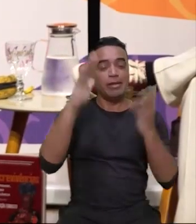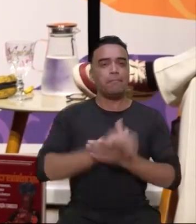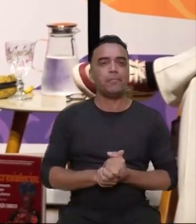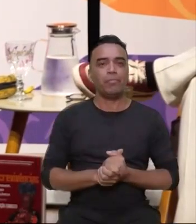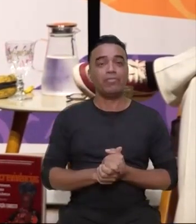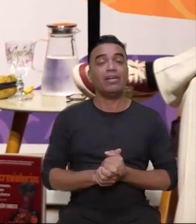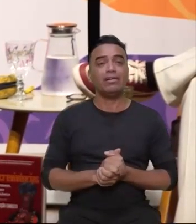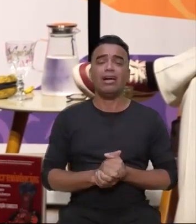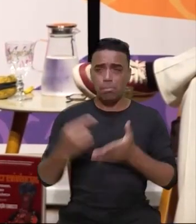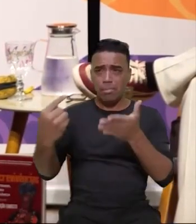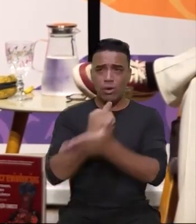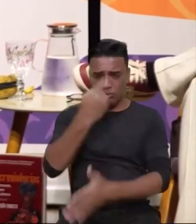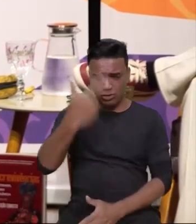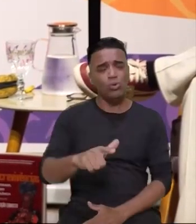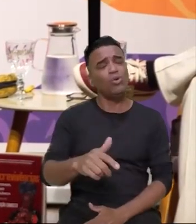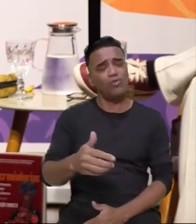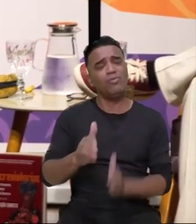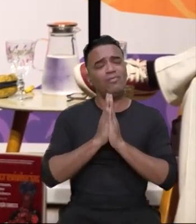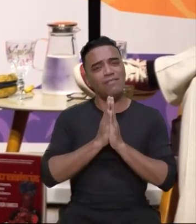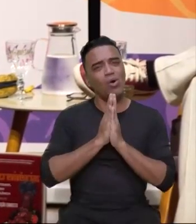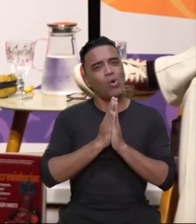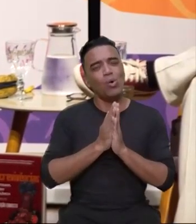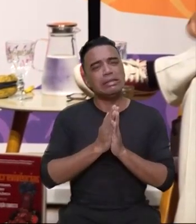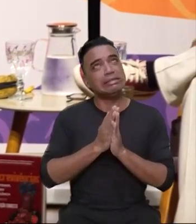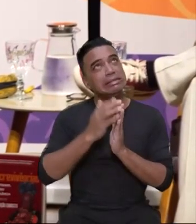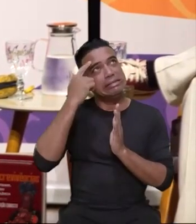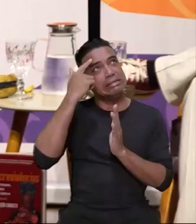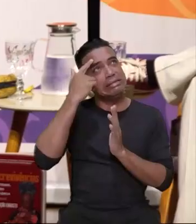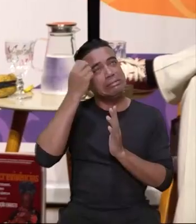Você incomoda de repetir a pergunta, Matheus?